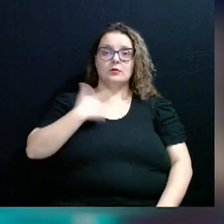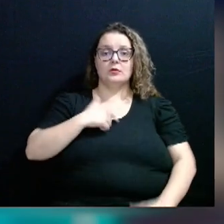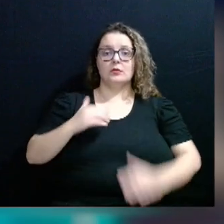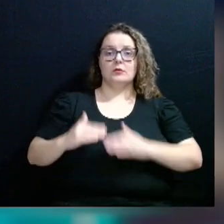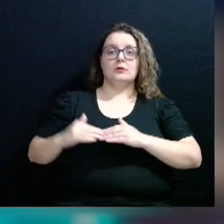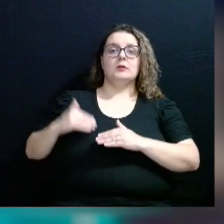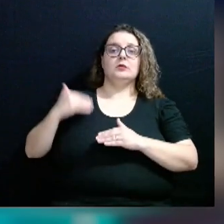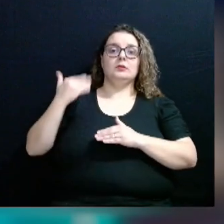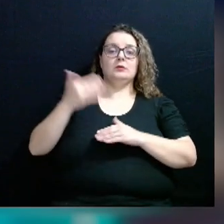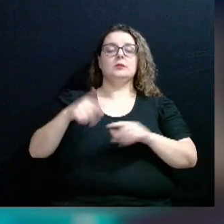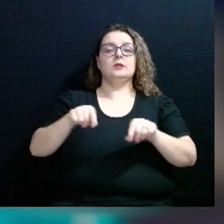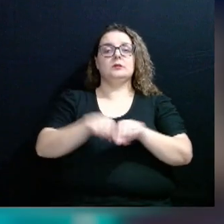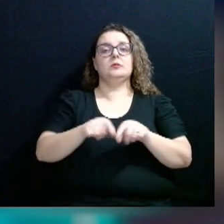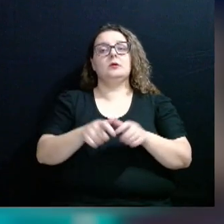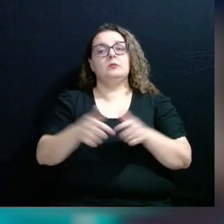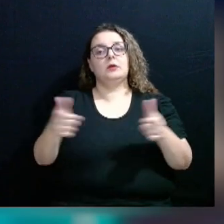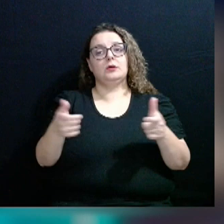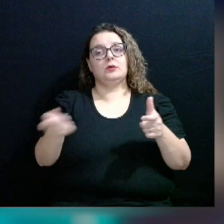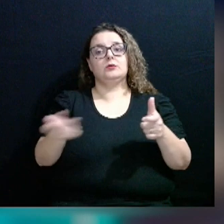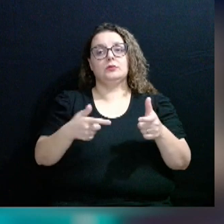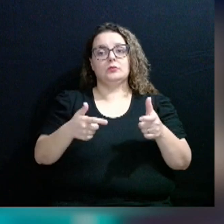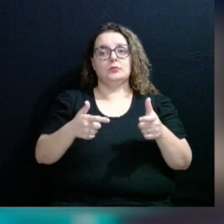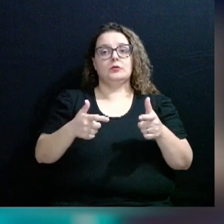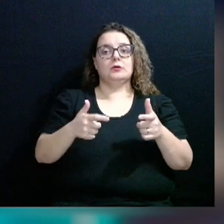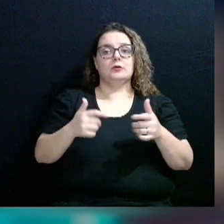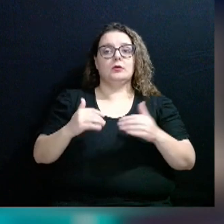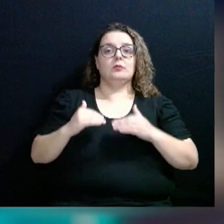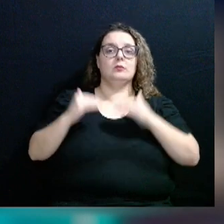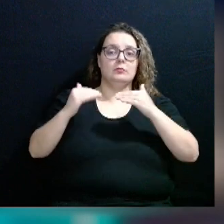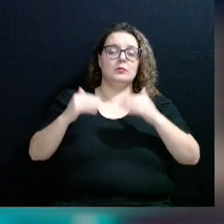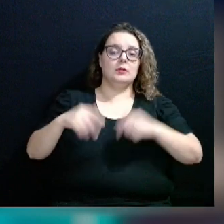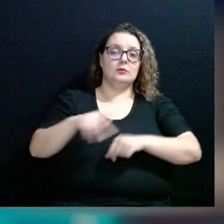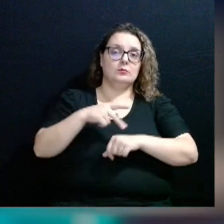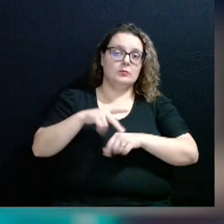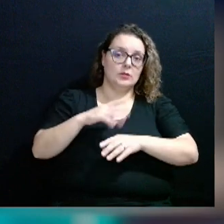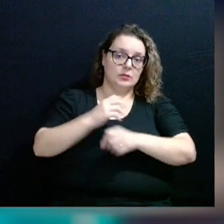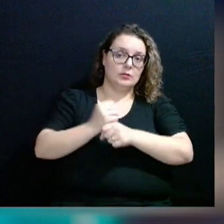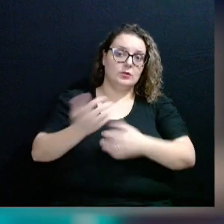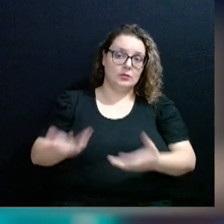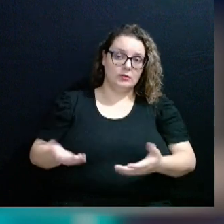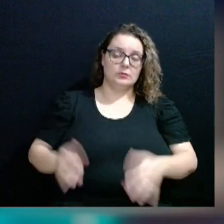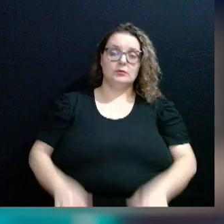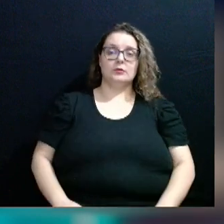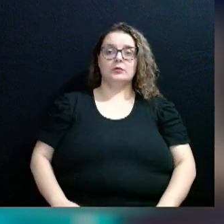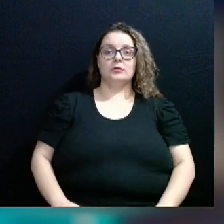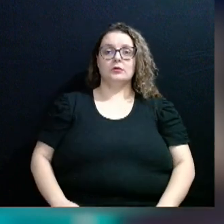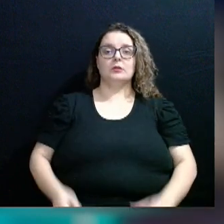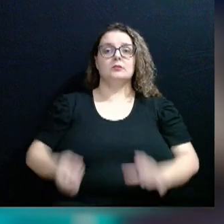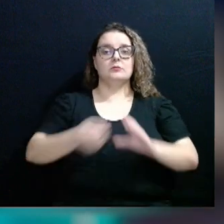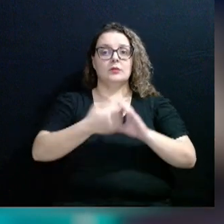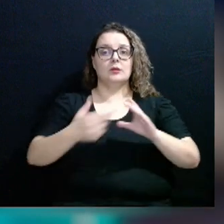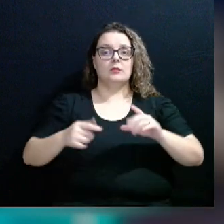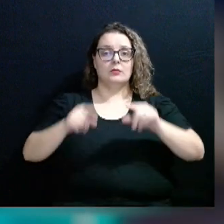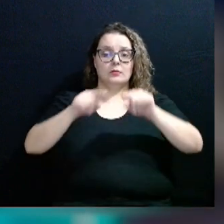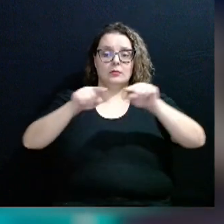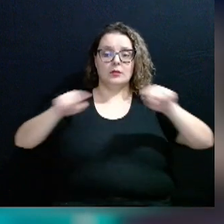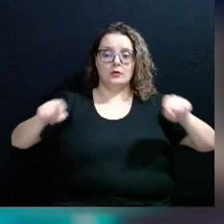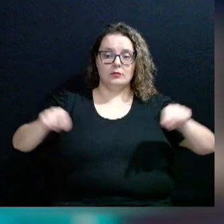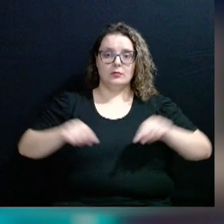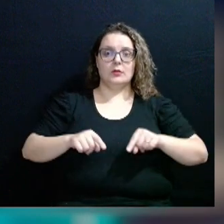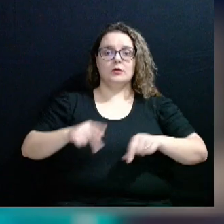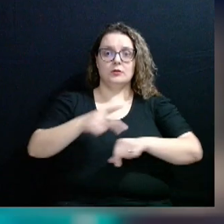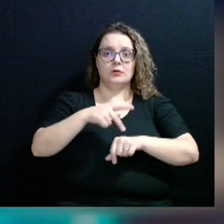também é maior do que o ápice do restante do país. Então, configura uma pirâmide mais próxima de um país